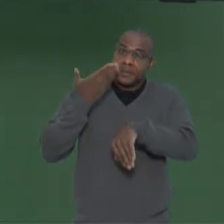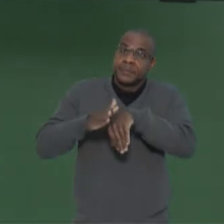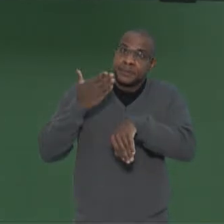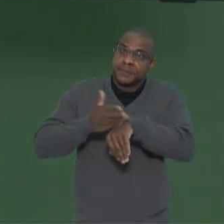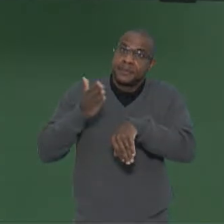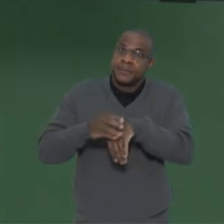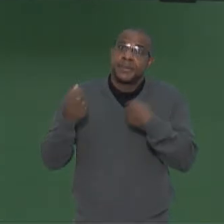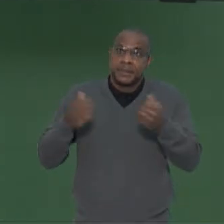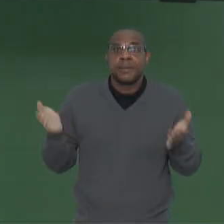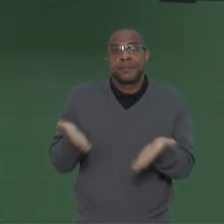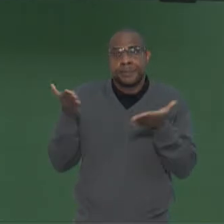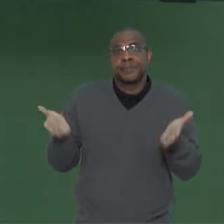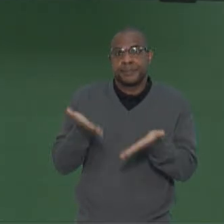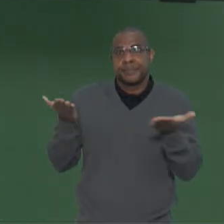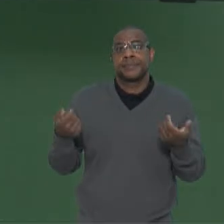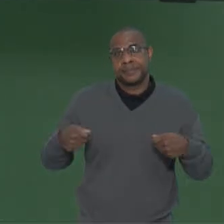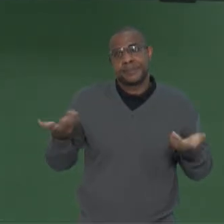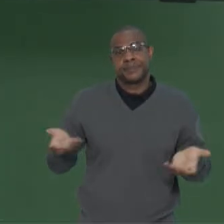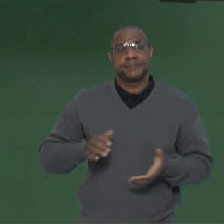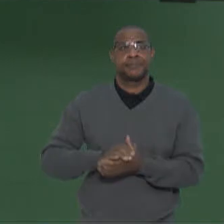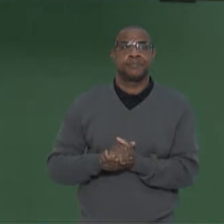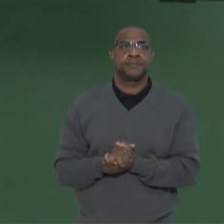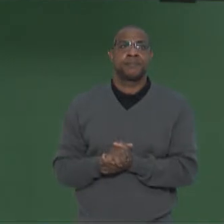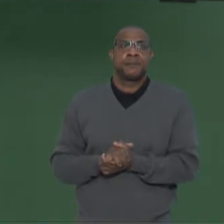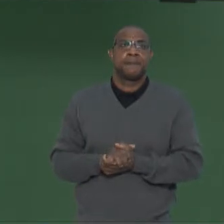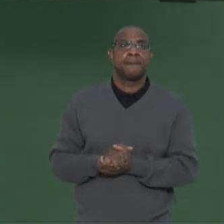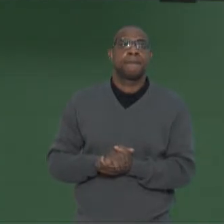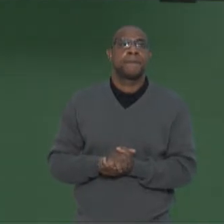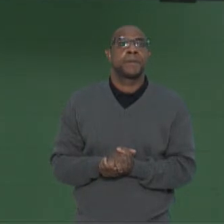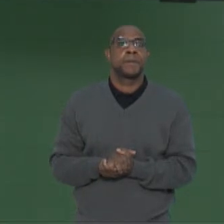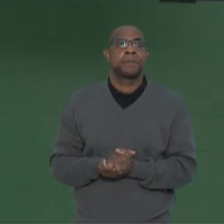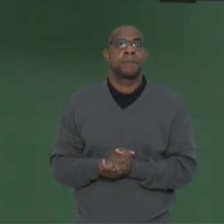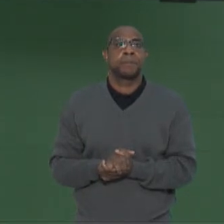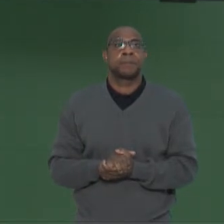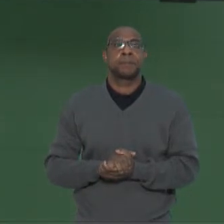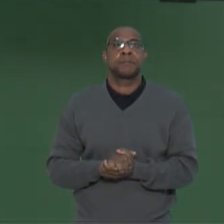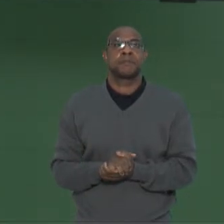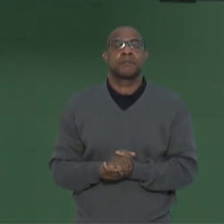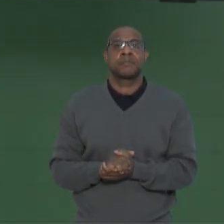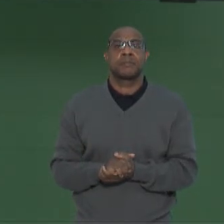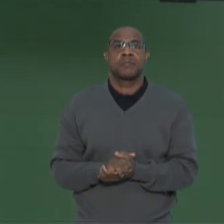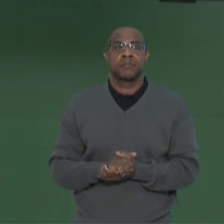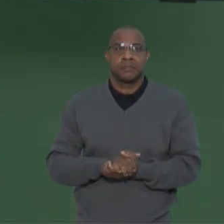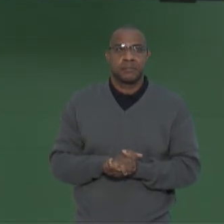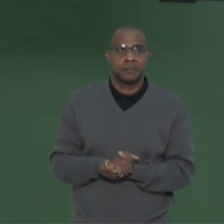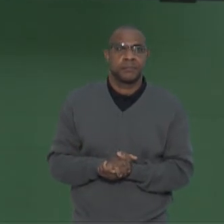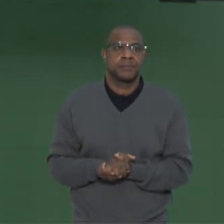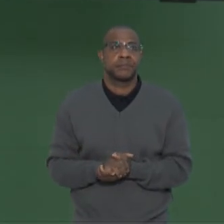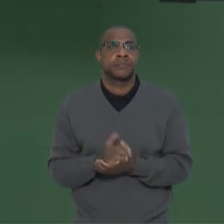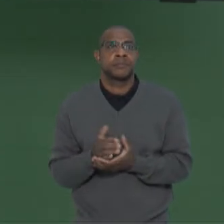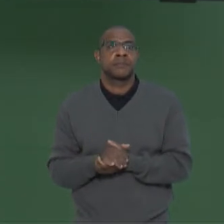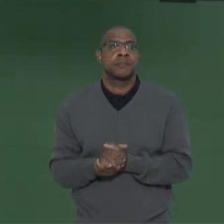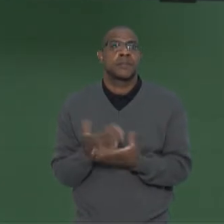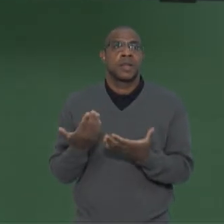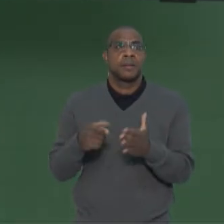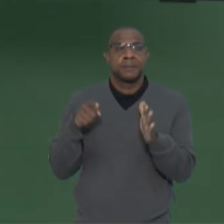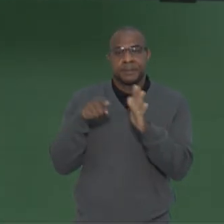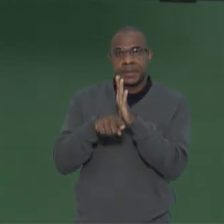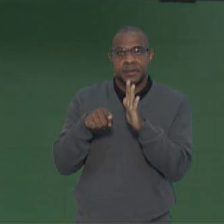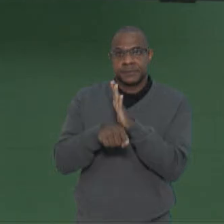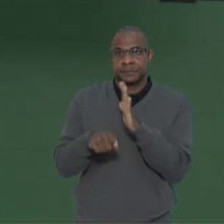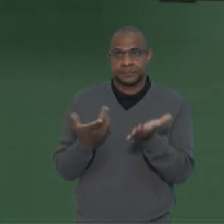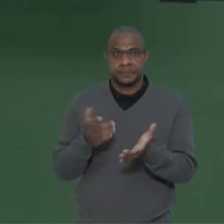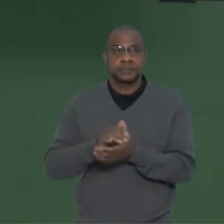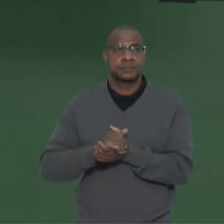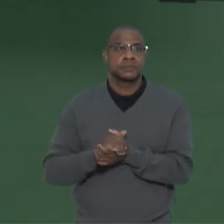busquem fazer as atividades mesmo em casa, ok? Vamos para o nosso quiz, finalizando a aula,